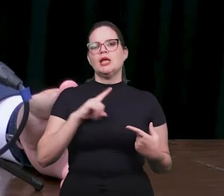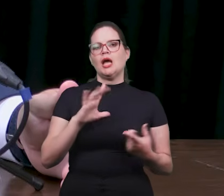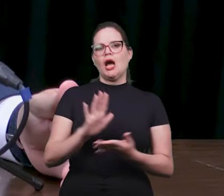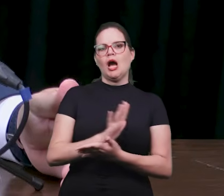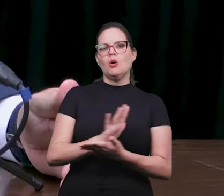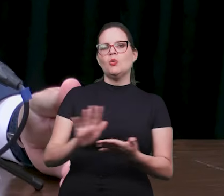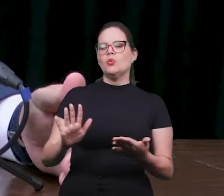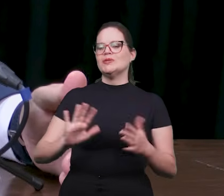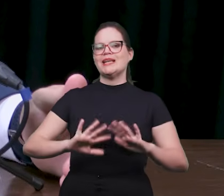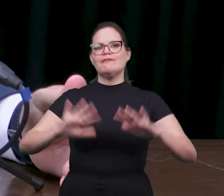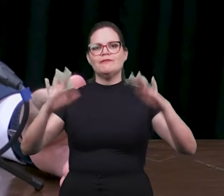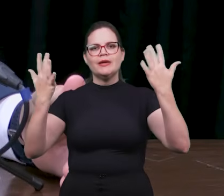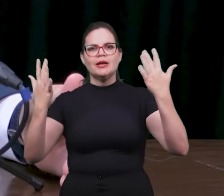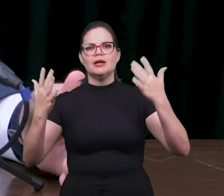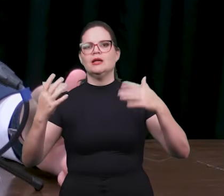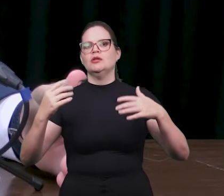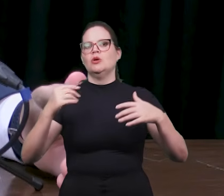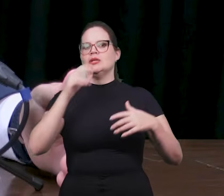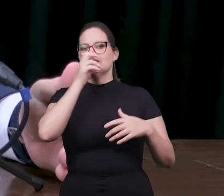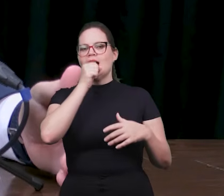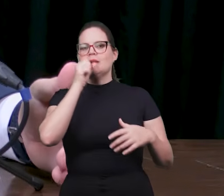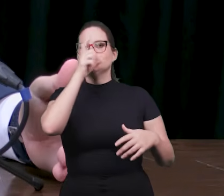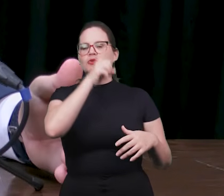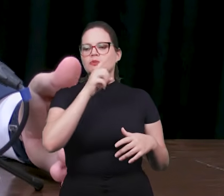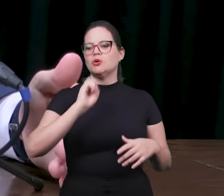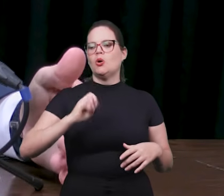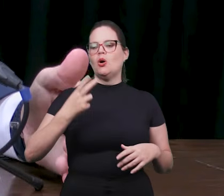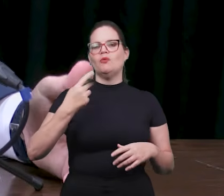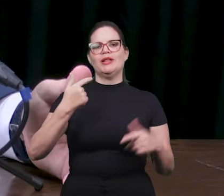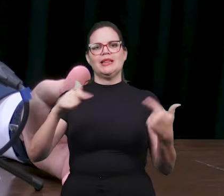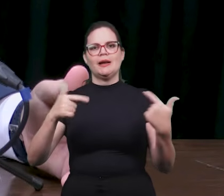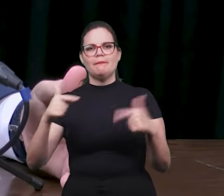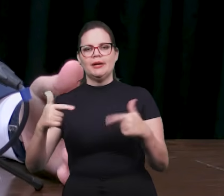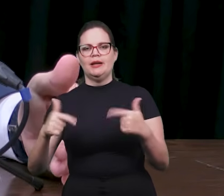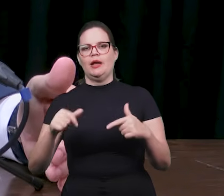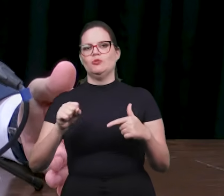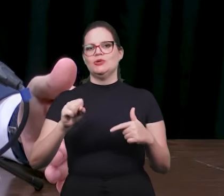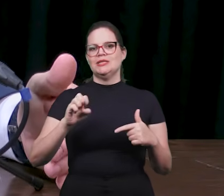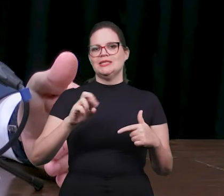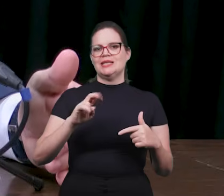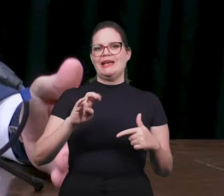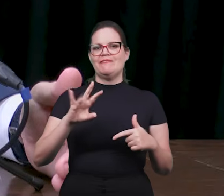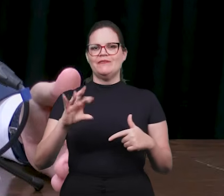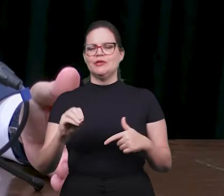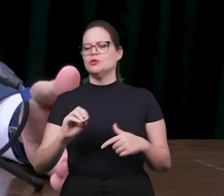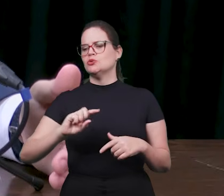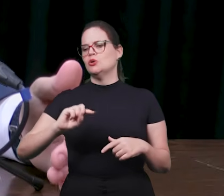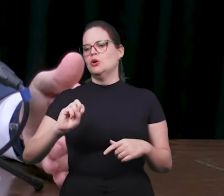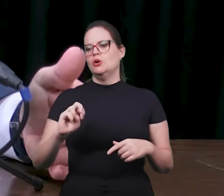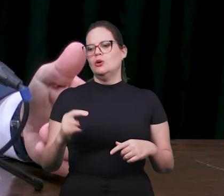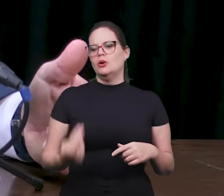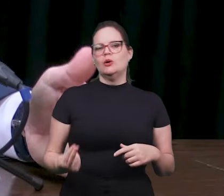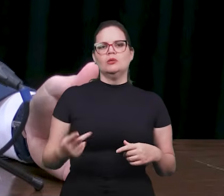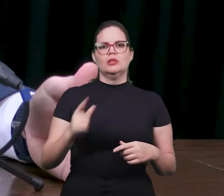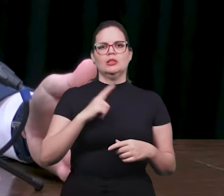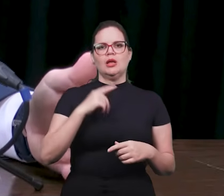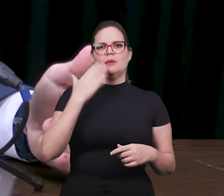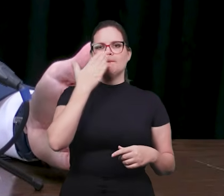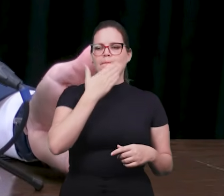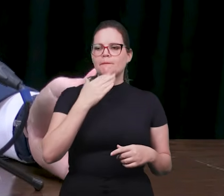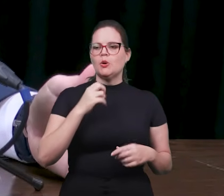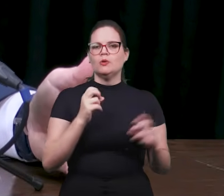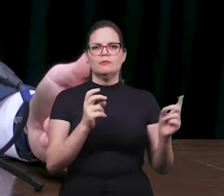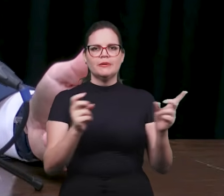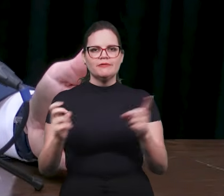uma atividade, às vezes de fim de semana, às vezes uma pessoa que tem justamente aquilo que a gente falou, né? A pessoa às vezes faz um artesanato ou produz um alimento,